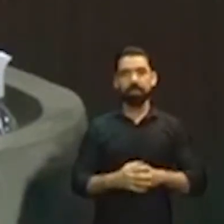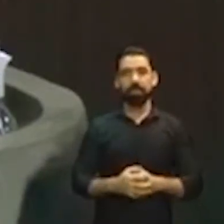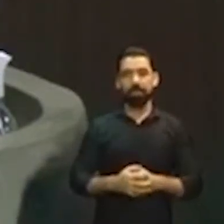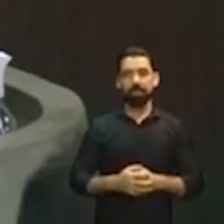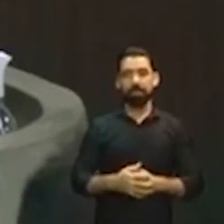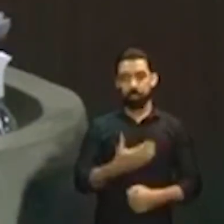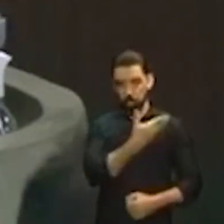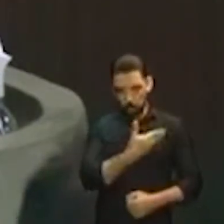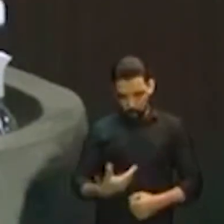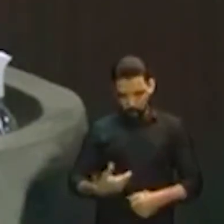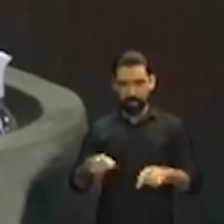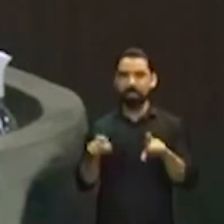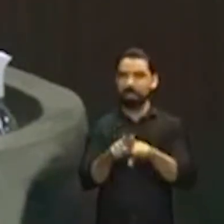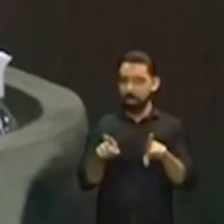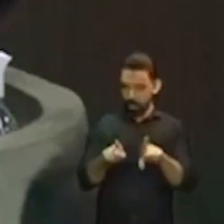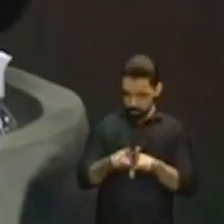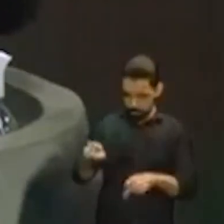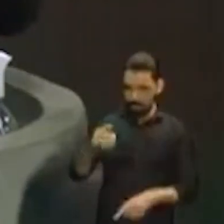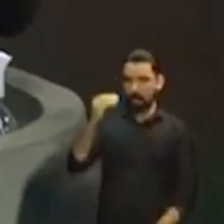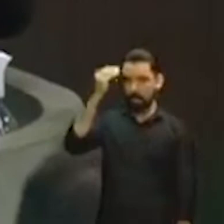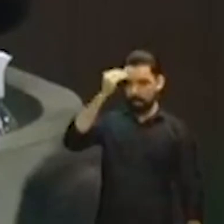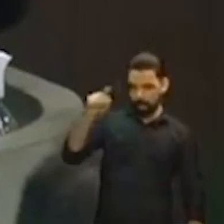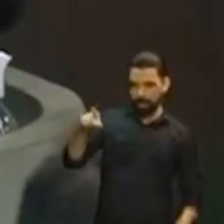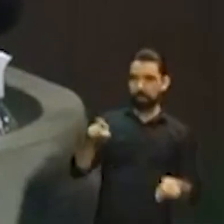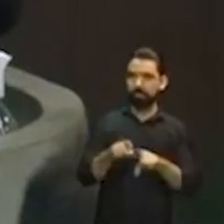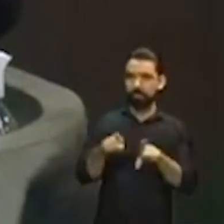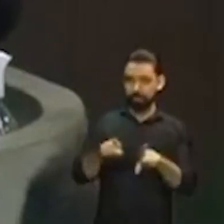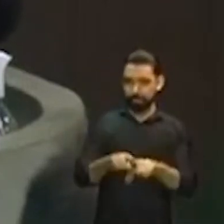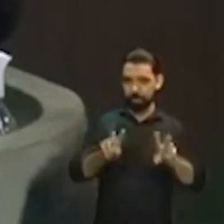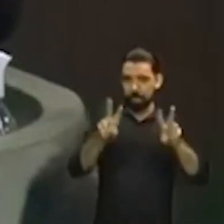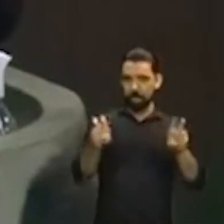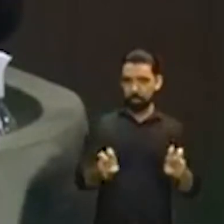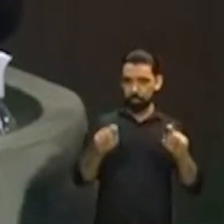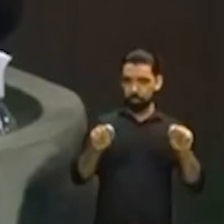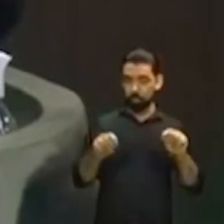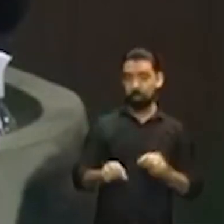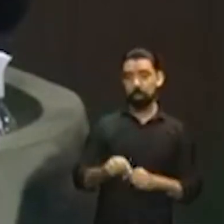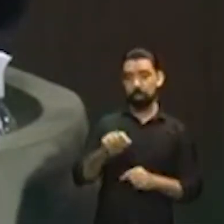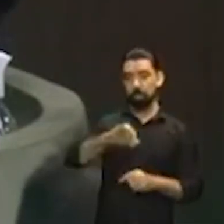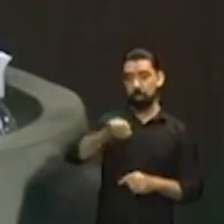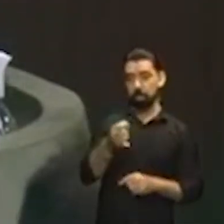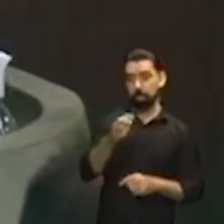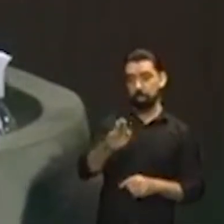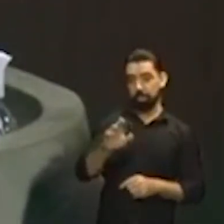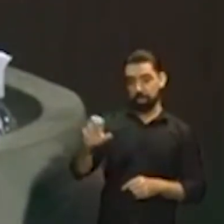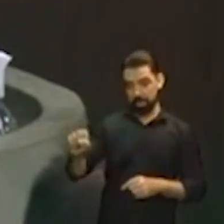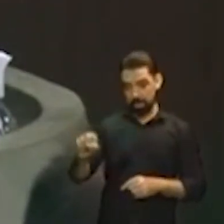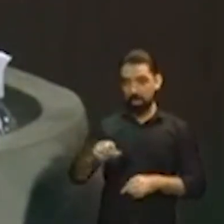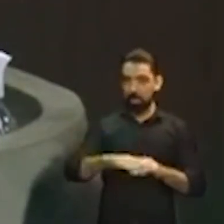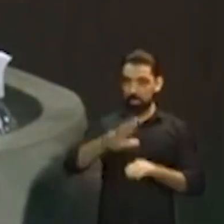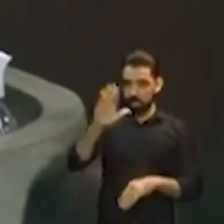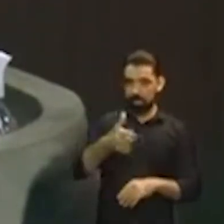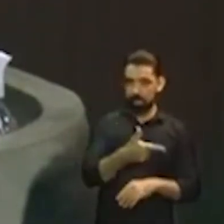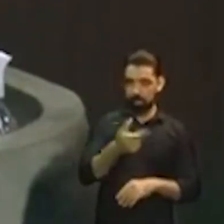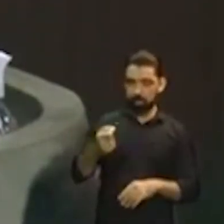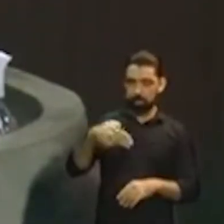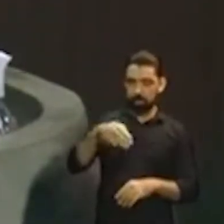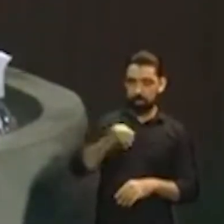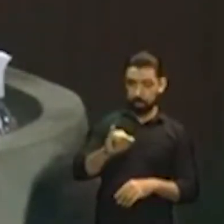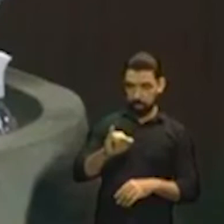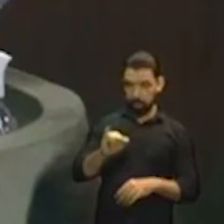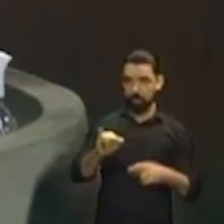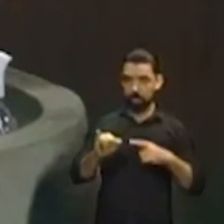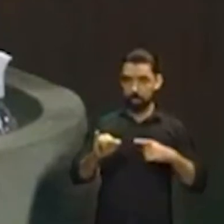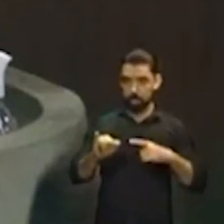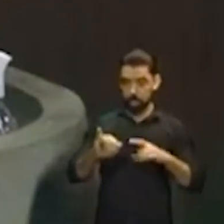o governador está aqui, está envolvido também no inquérito da JBS. Foi mais de 20 milhões que a